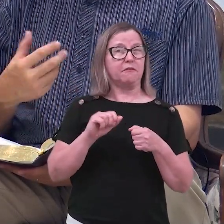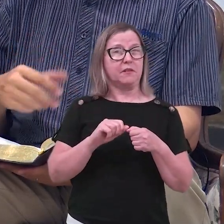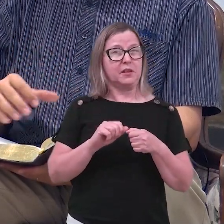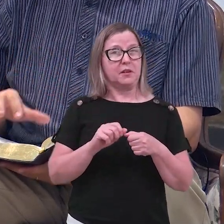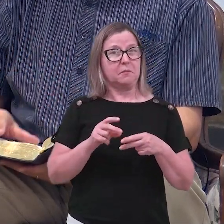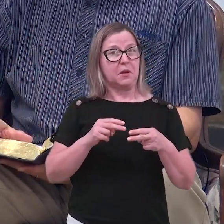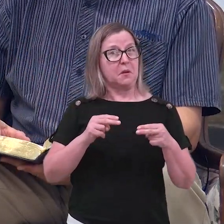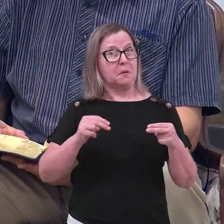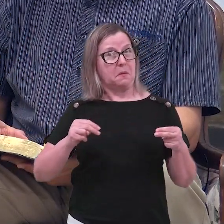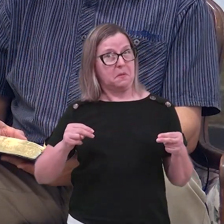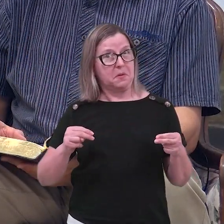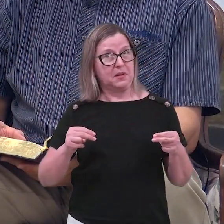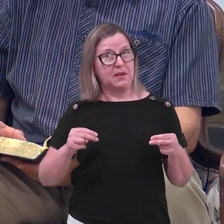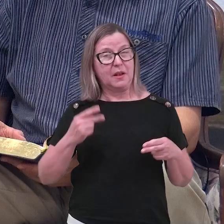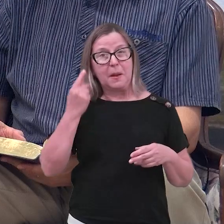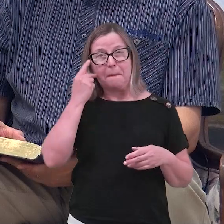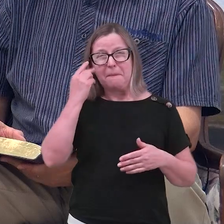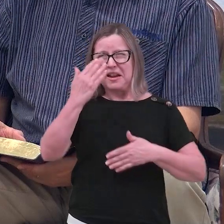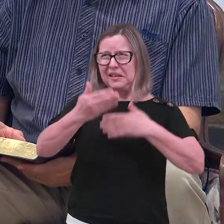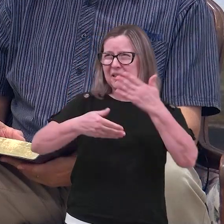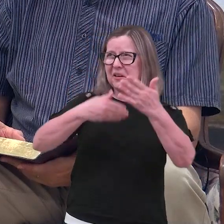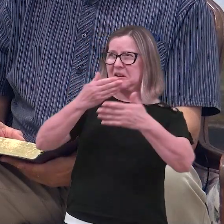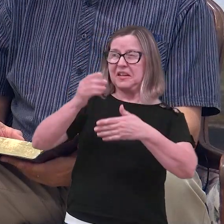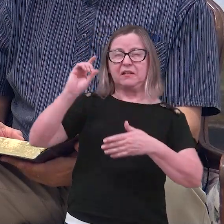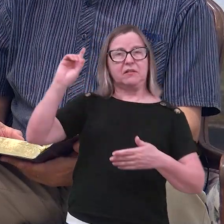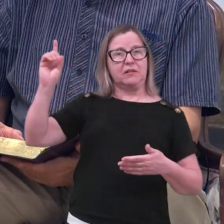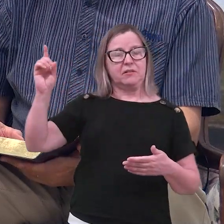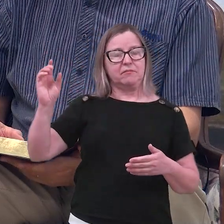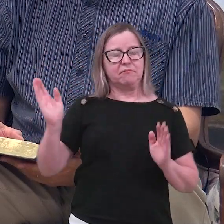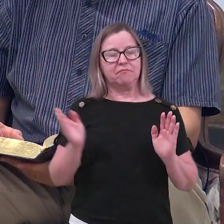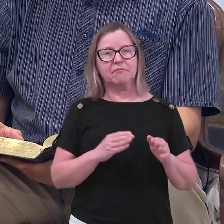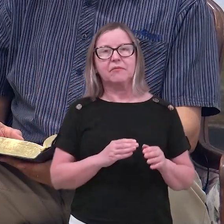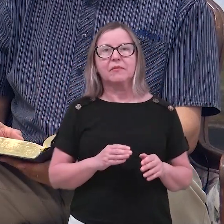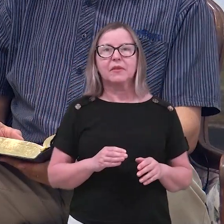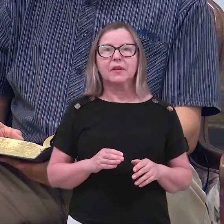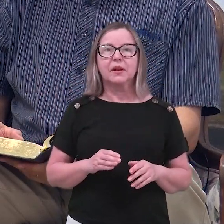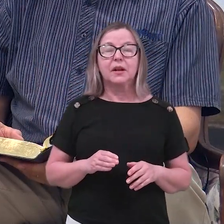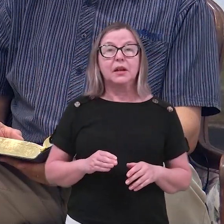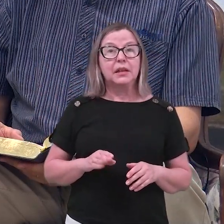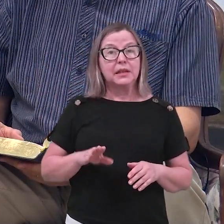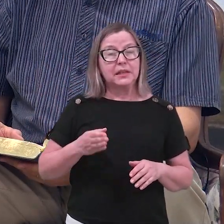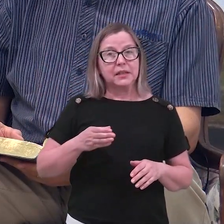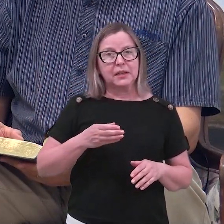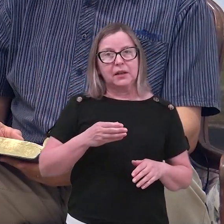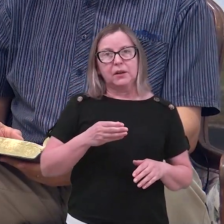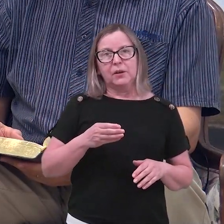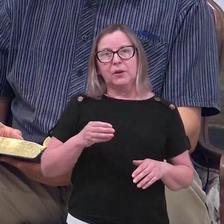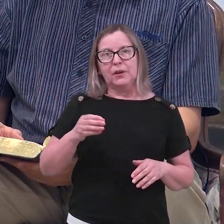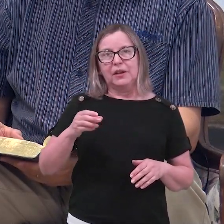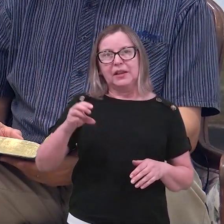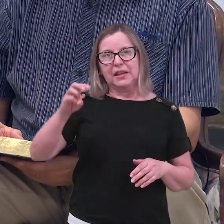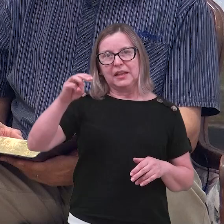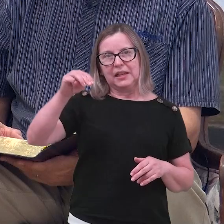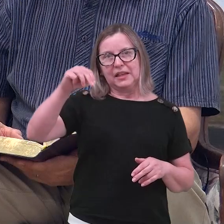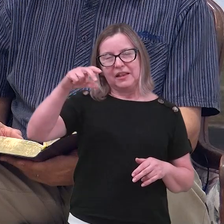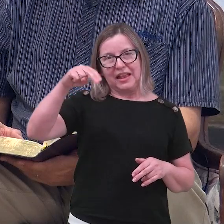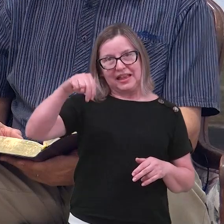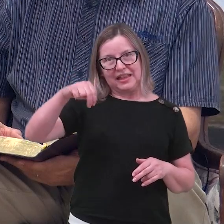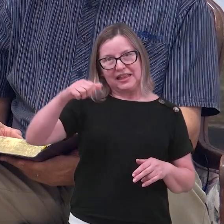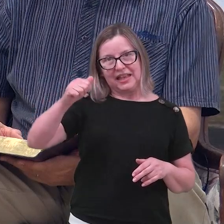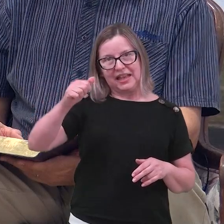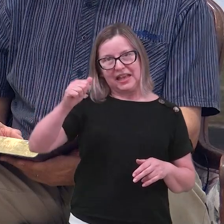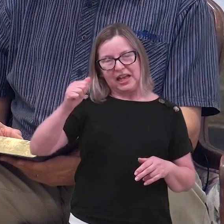atitude, faça algo de bom para nós. Né? E o interessante é que depois ele volta, porque todos esses ciclos de ouro,